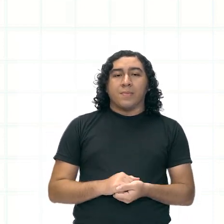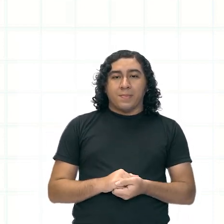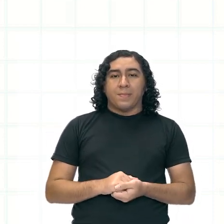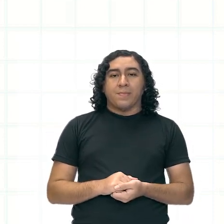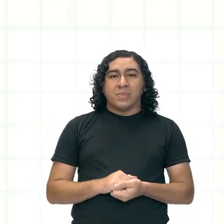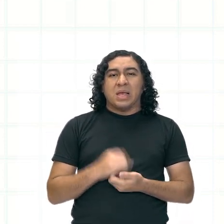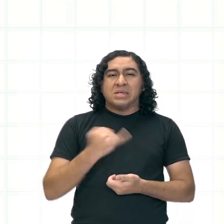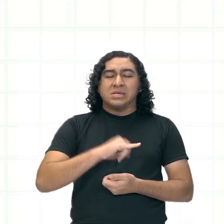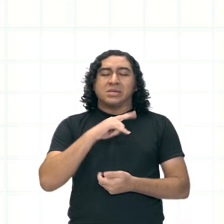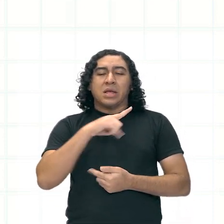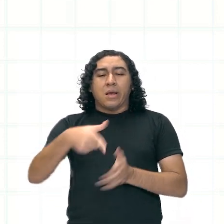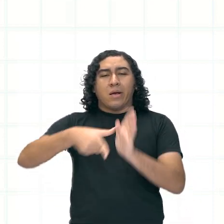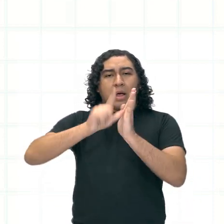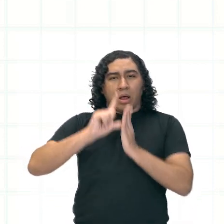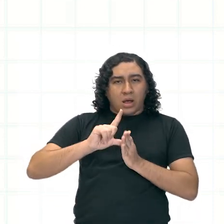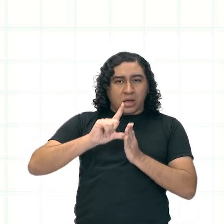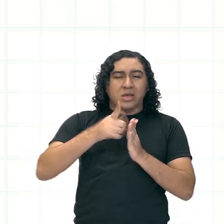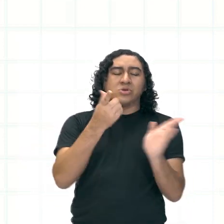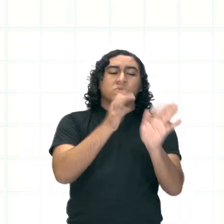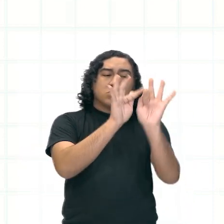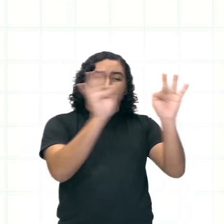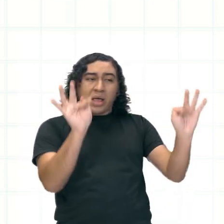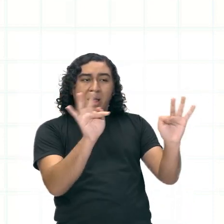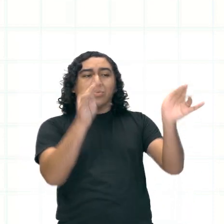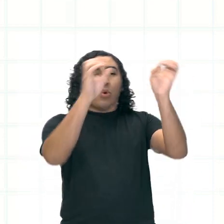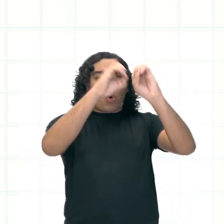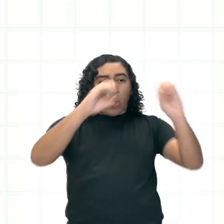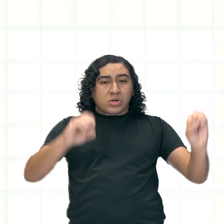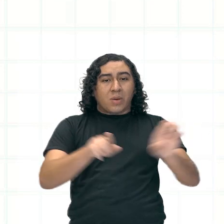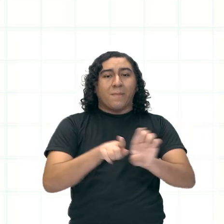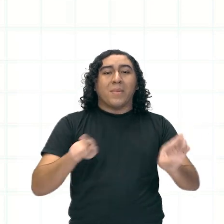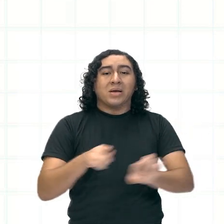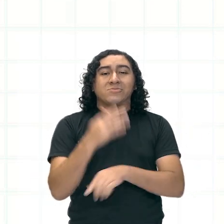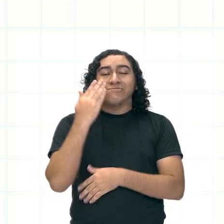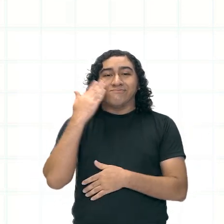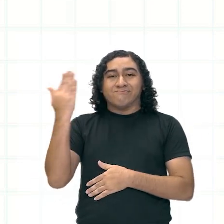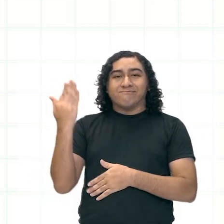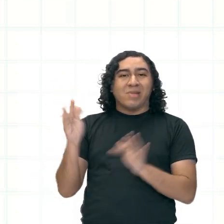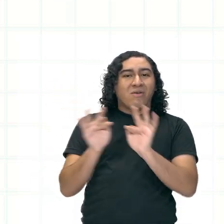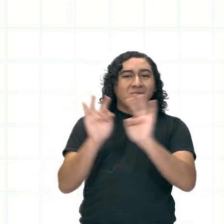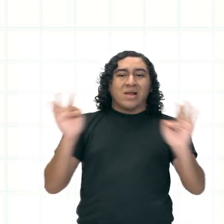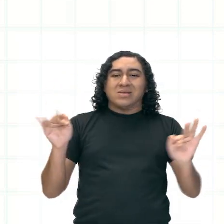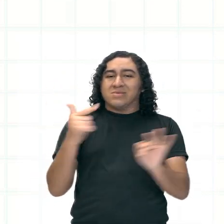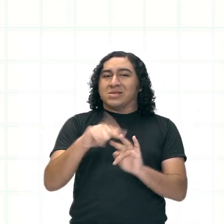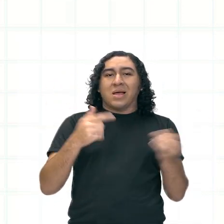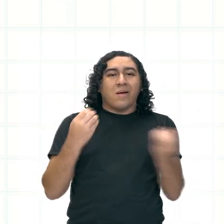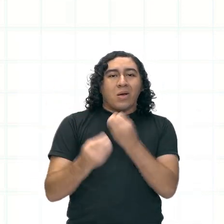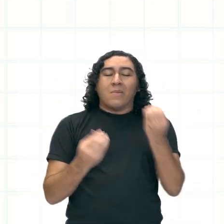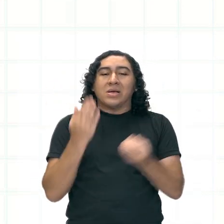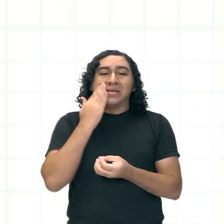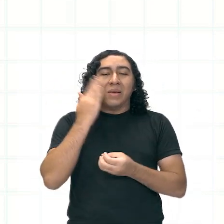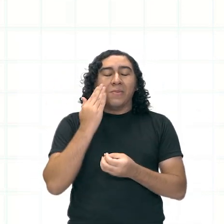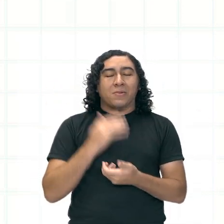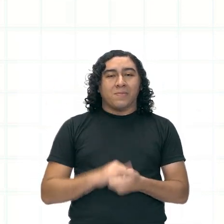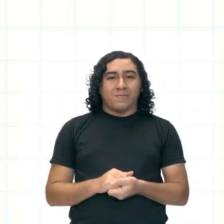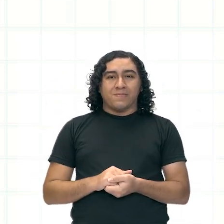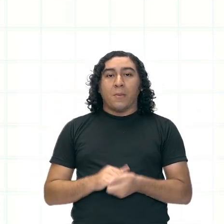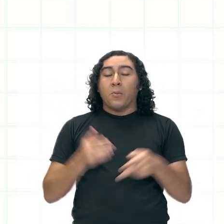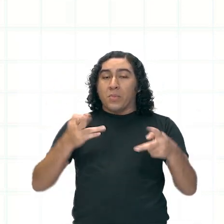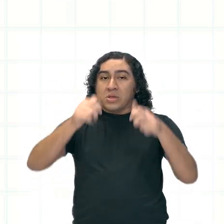verificando se ele já tinha sido mencionado no texto antes. Mas aqui não, eu não tenho como determinar e dizer especificamente quem realizou a